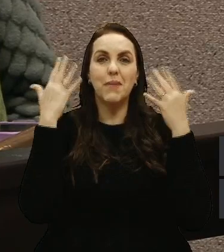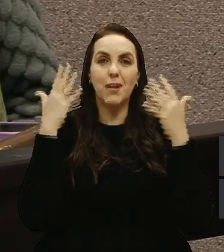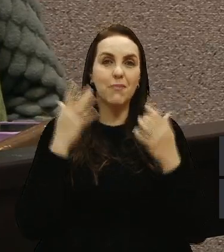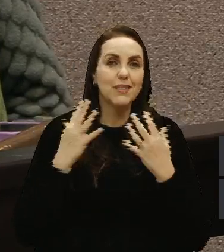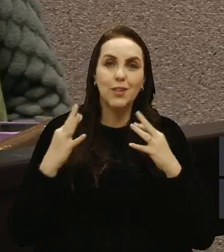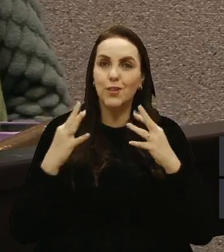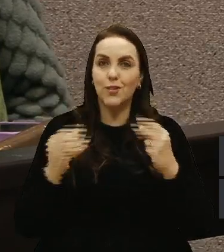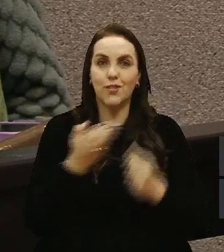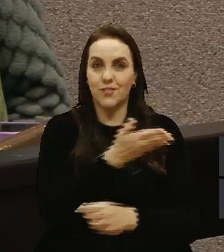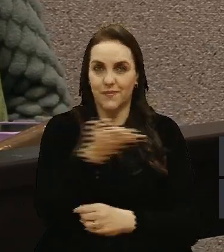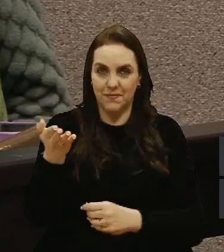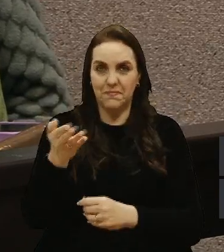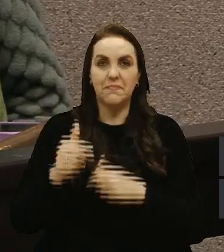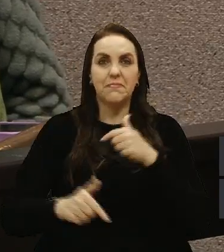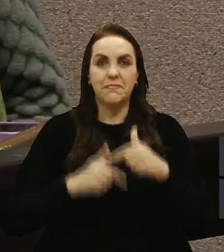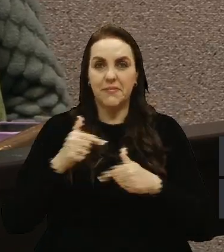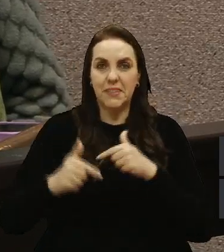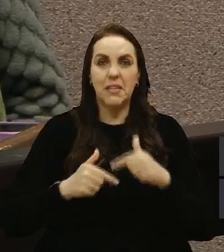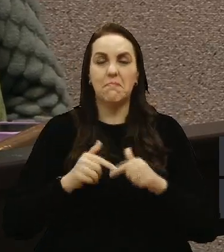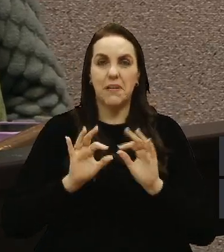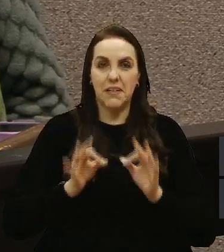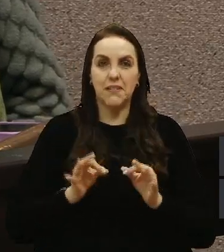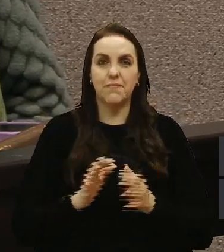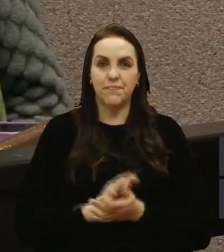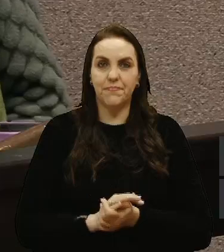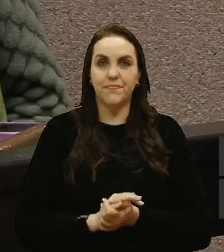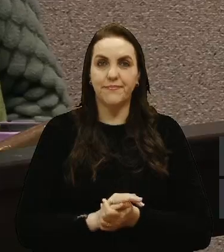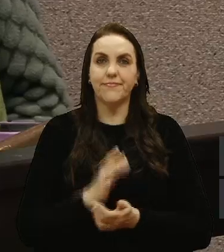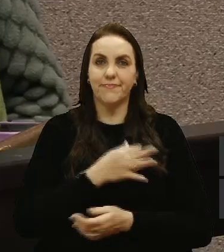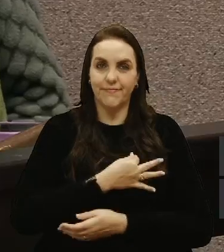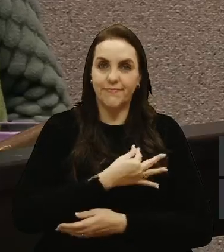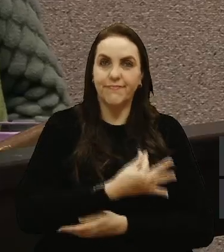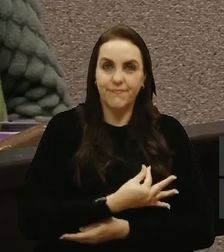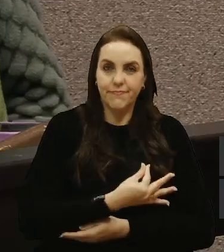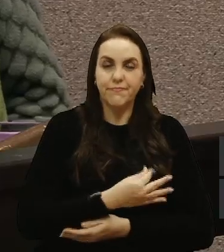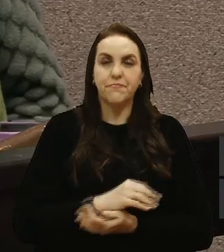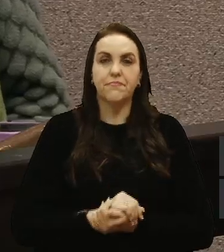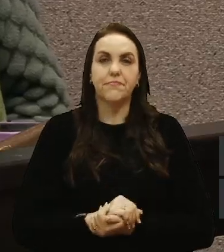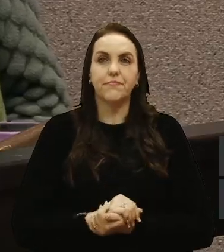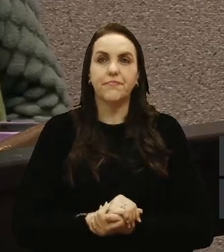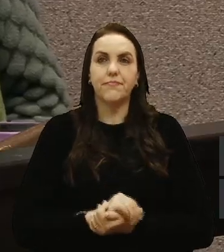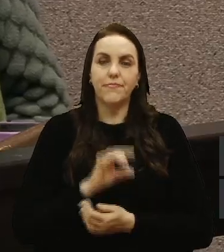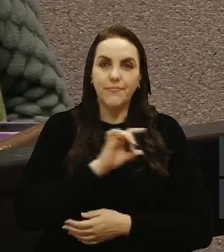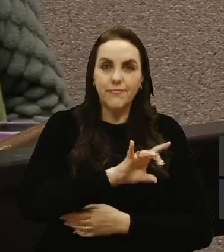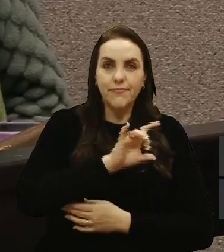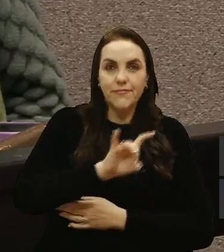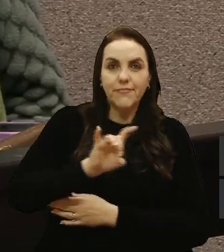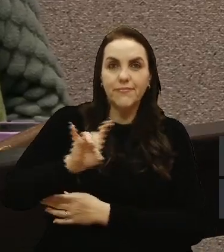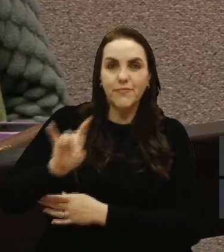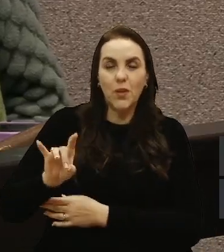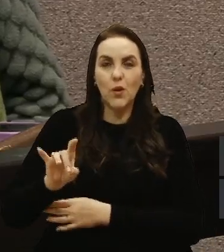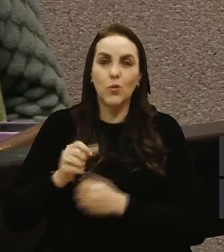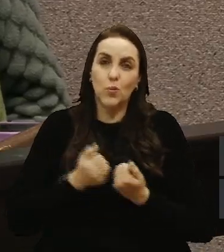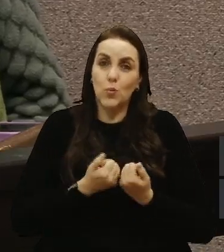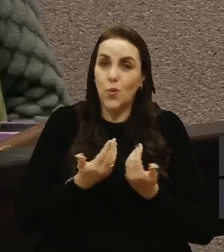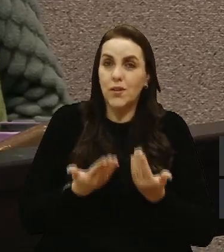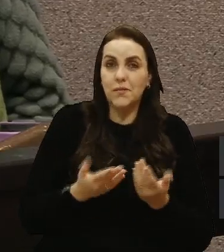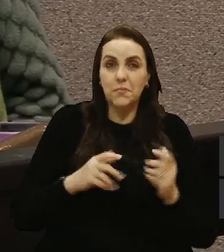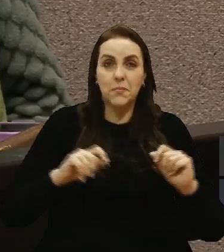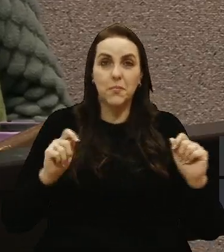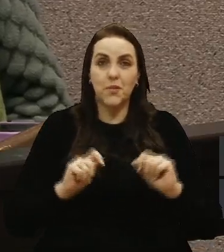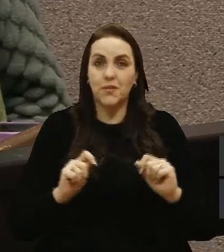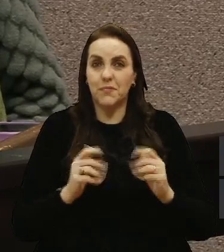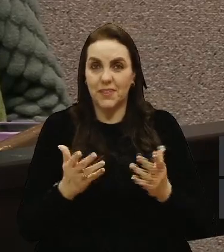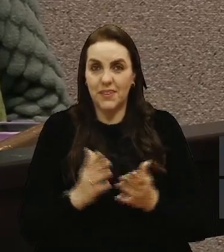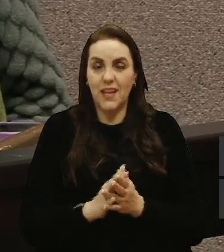todos vocês pelo trabalho que têm feito, voluntariamente, cada um doando aquilo que pode,